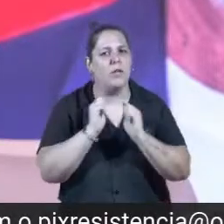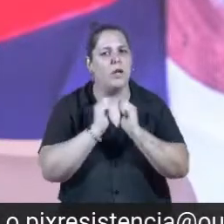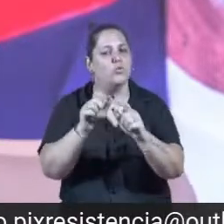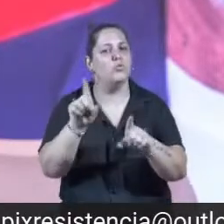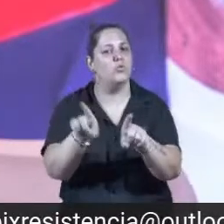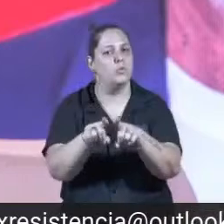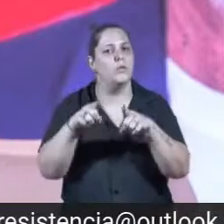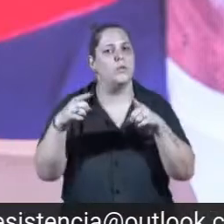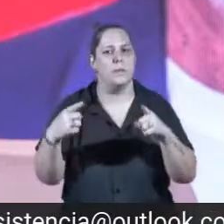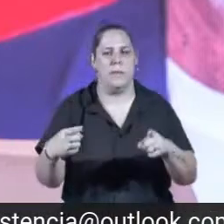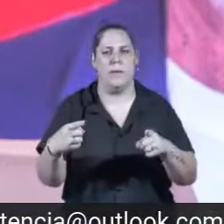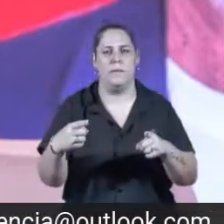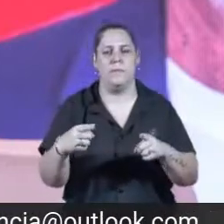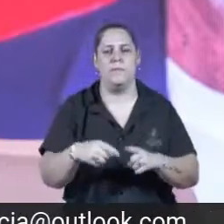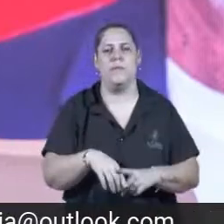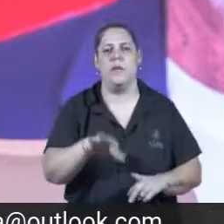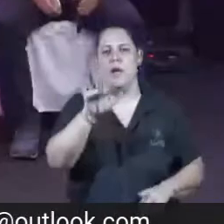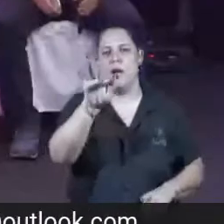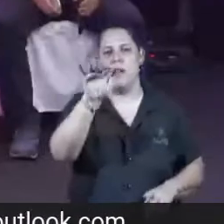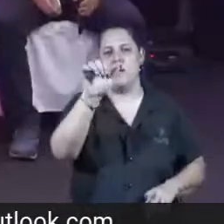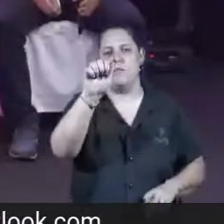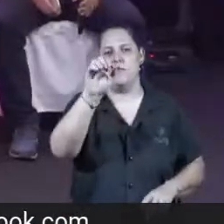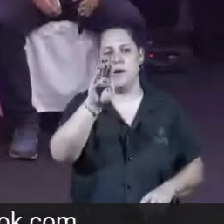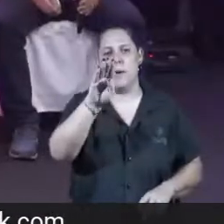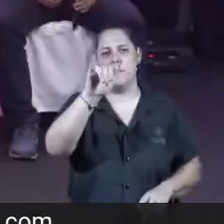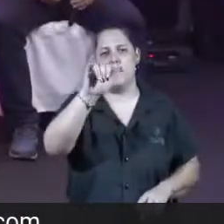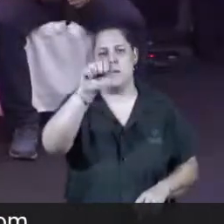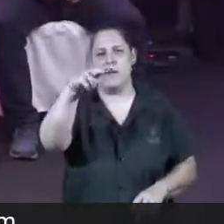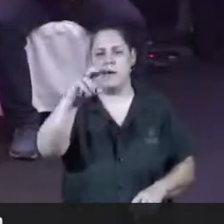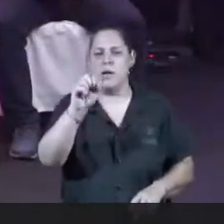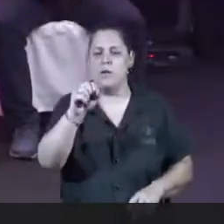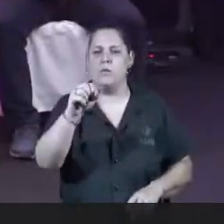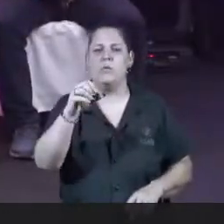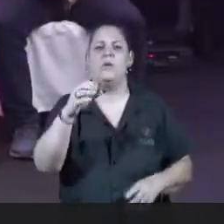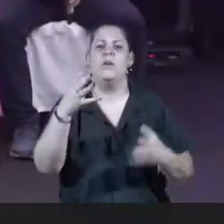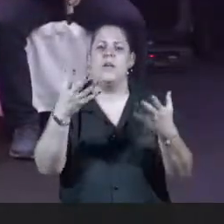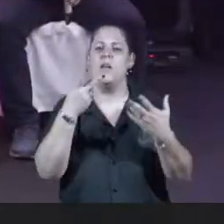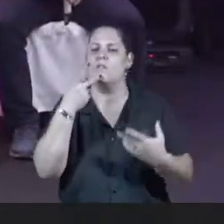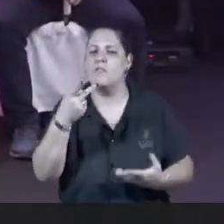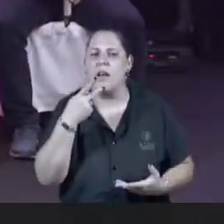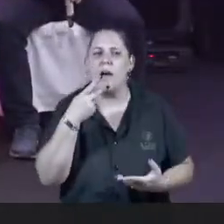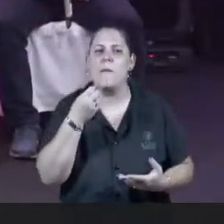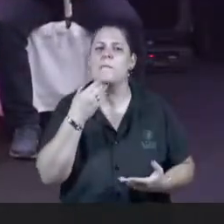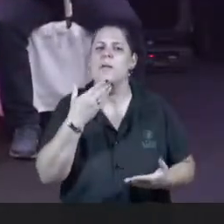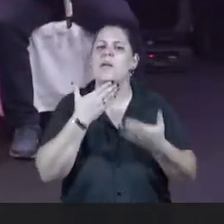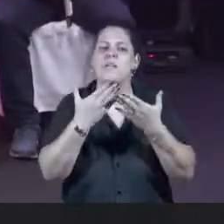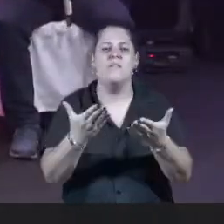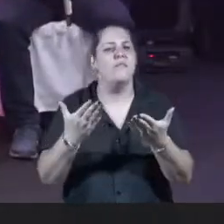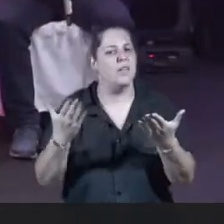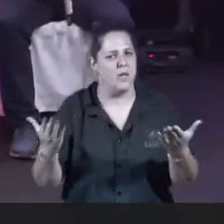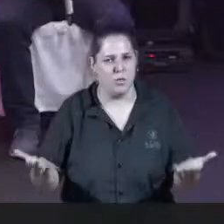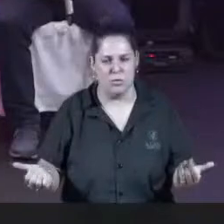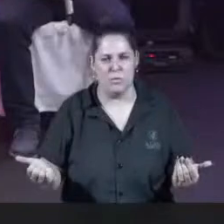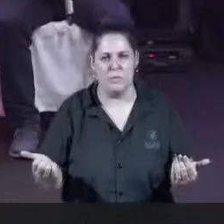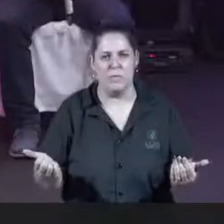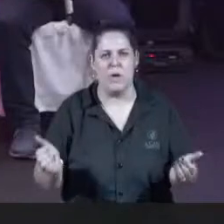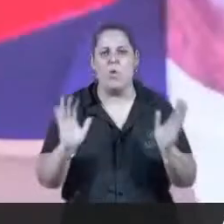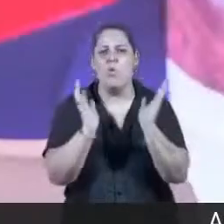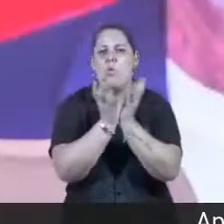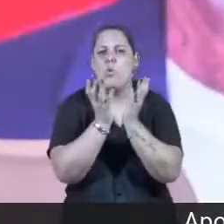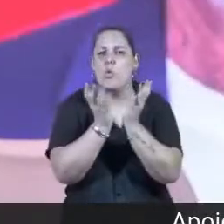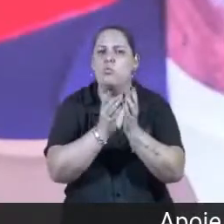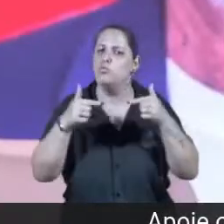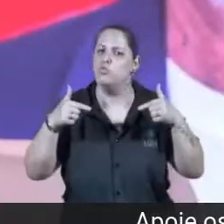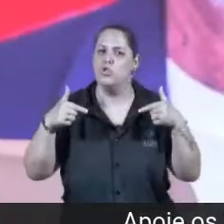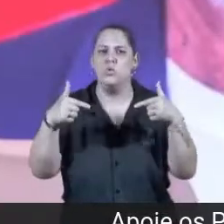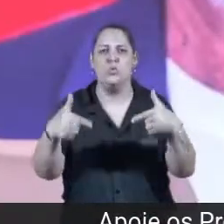momento. Contarato, eu quero dar a você as boas-vindas a esse partido de